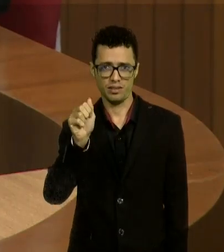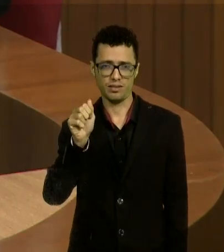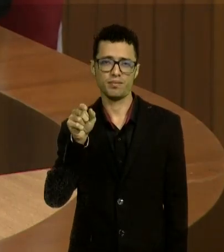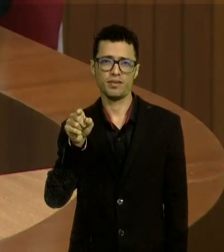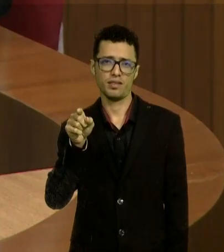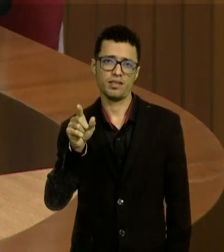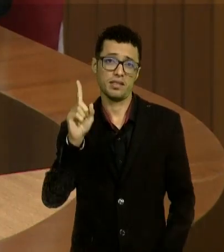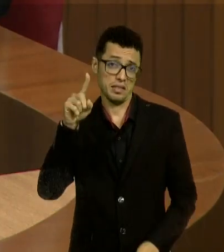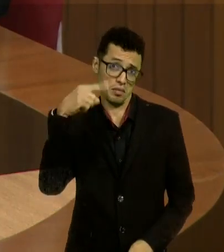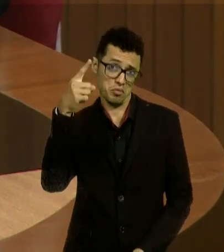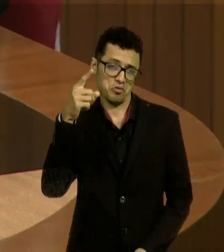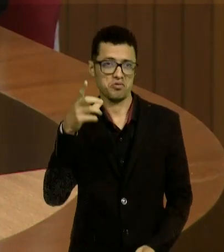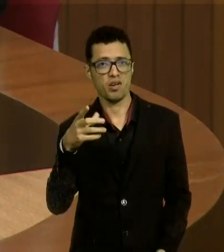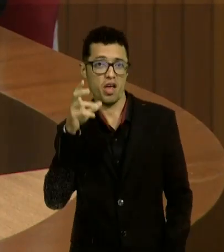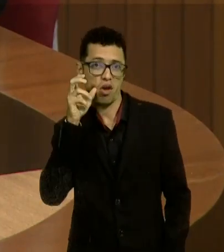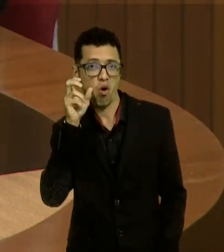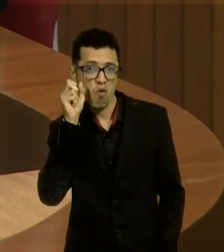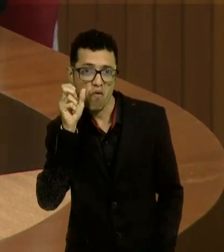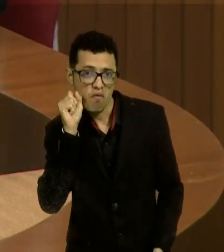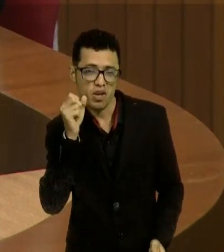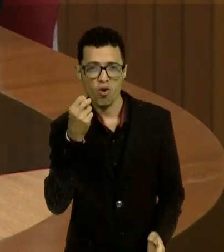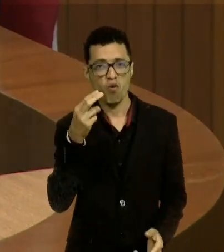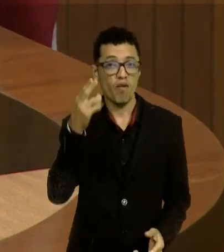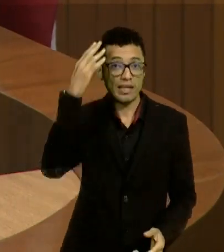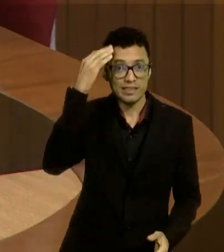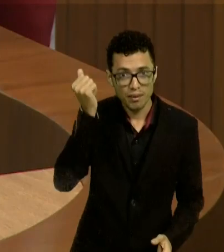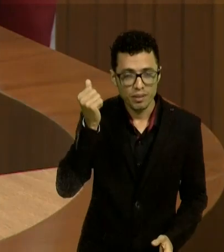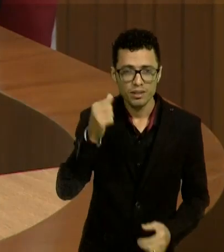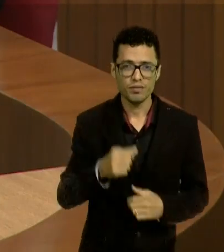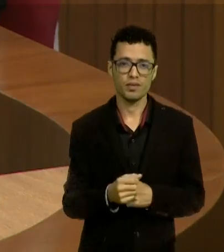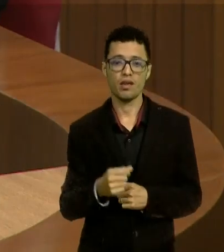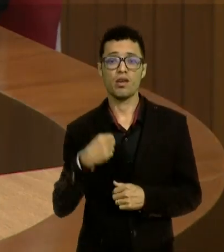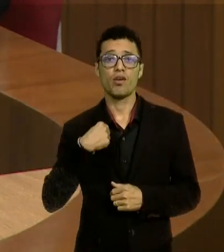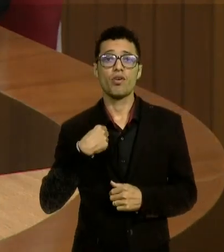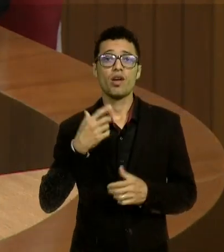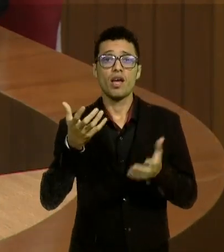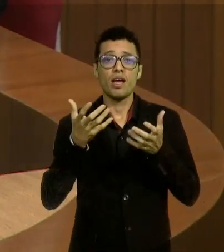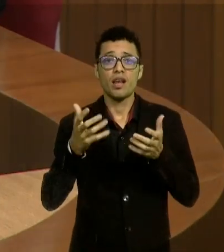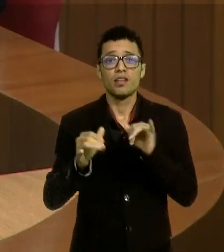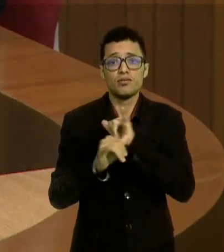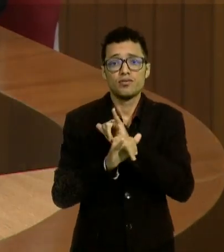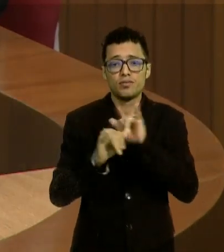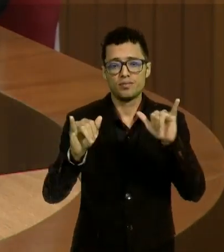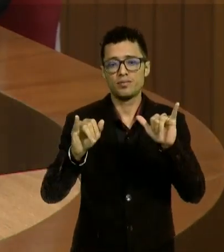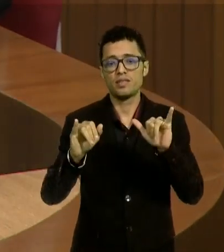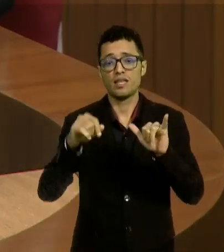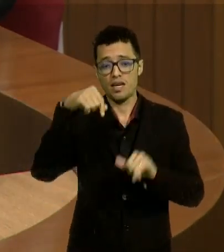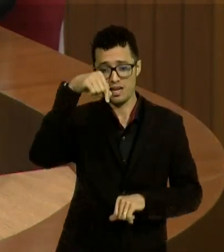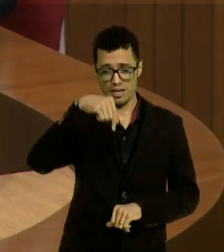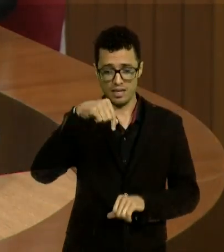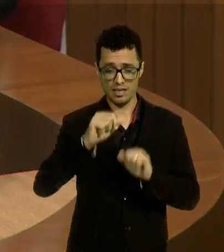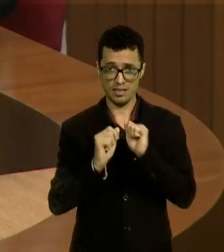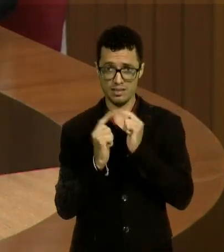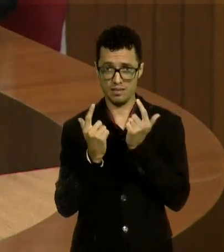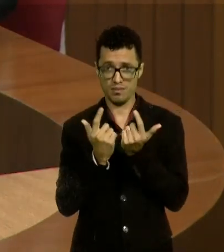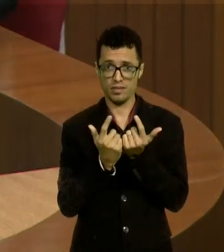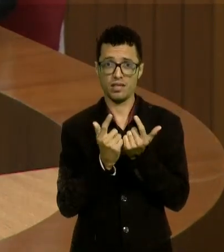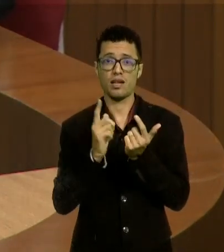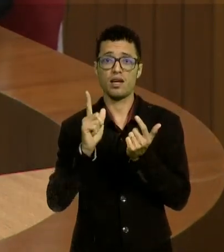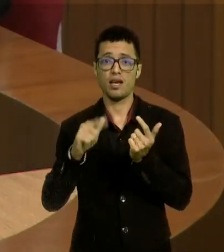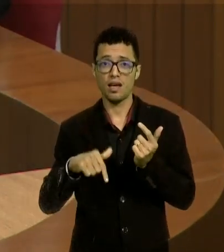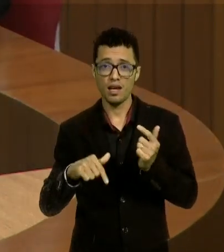queria dizer para vocês que aqui é uma casa democrática e que a gente tem que respeitar